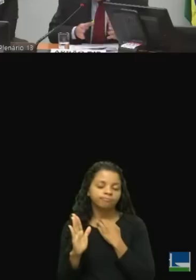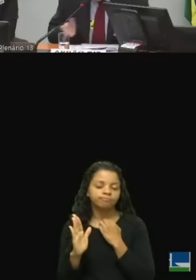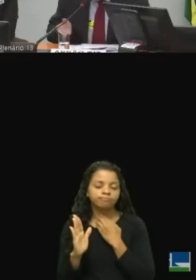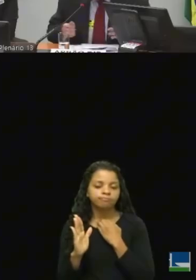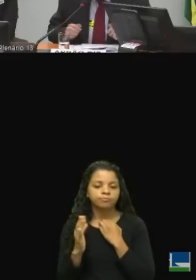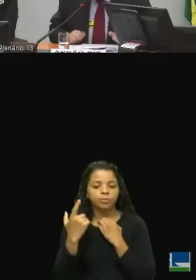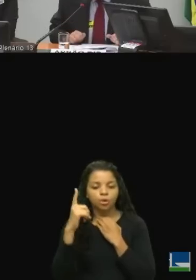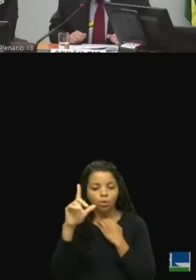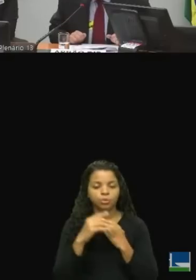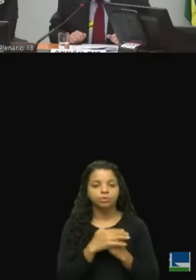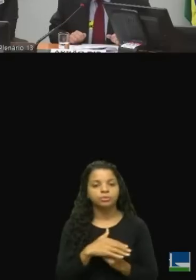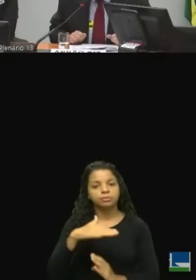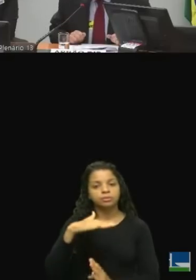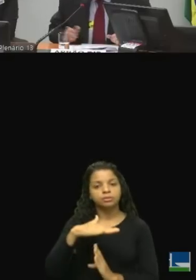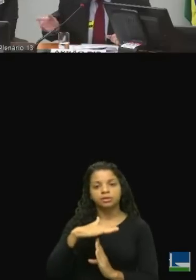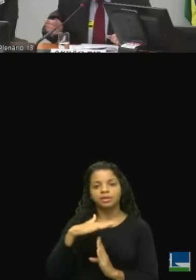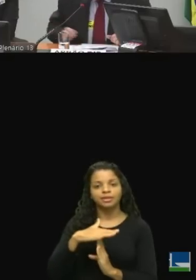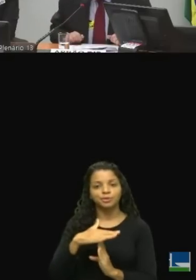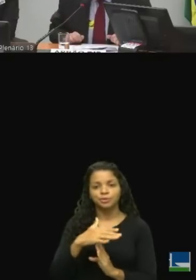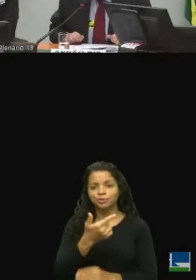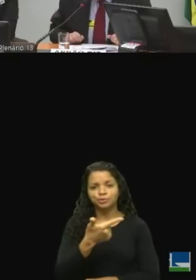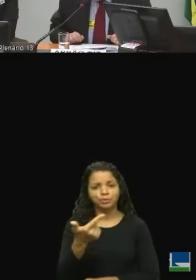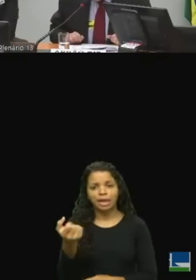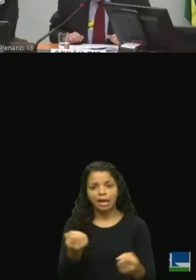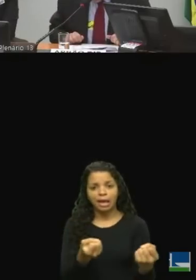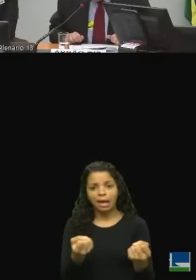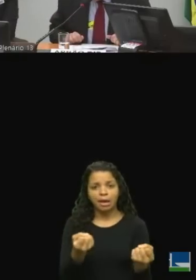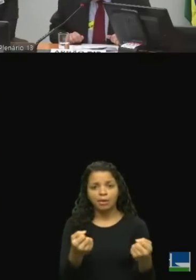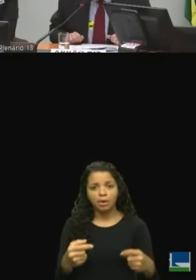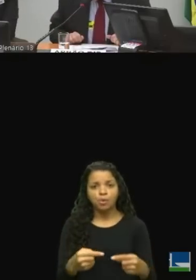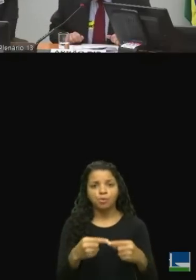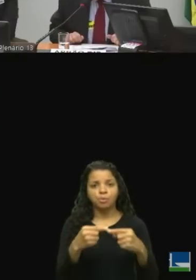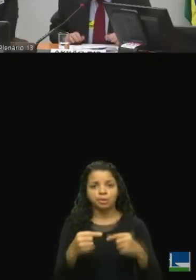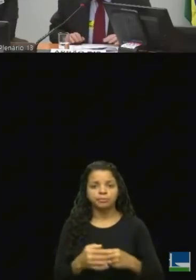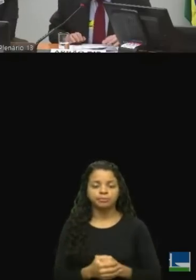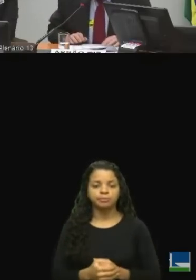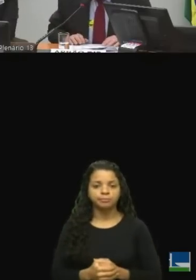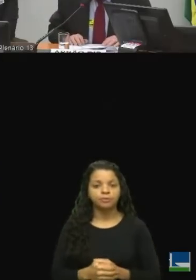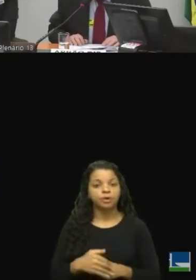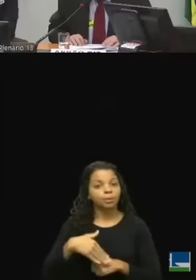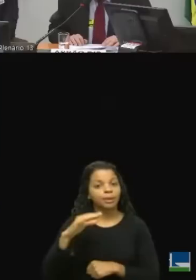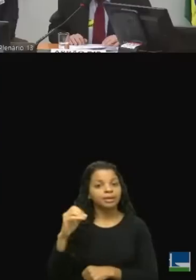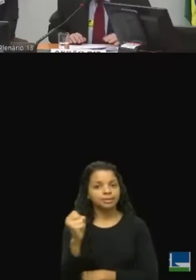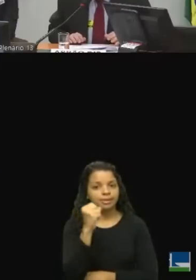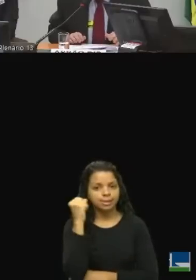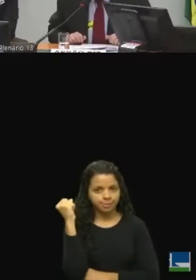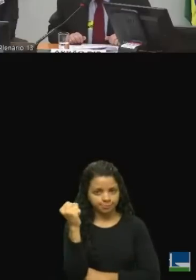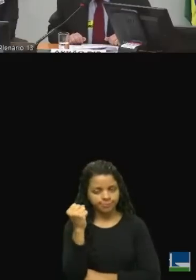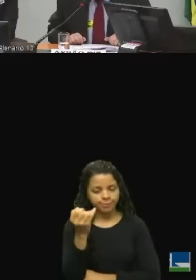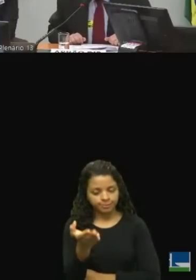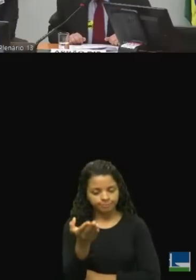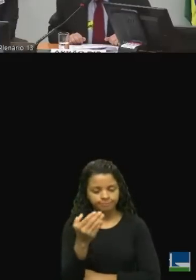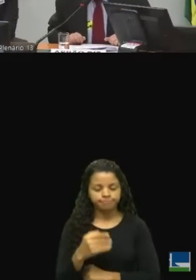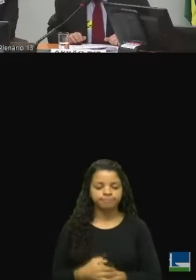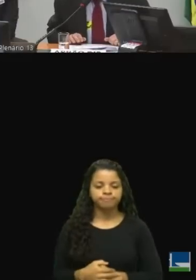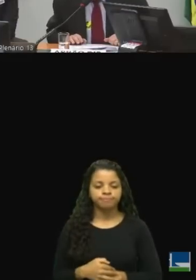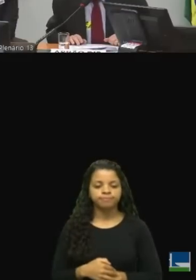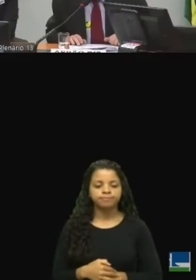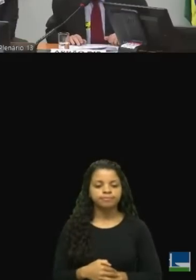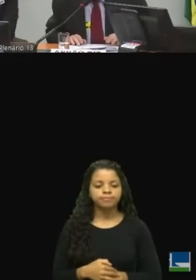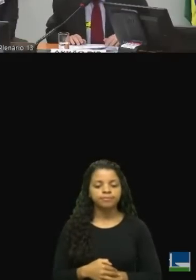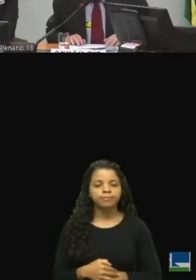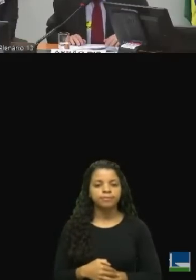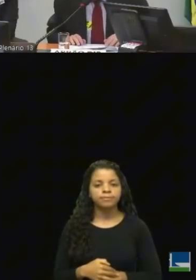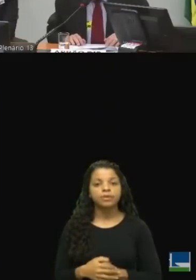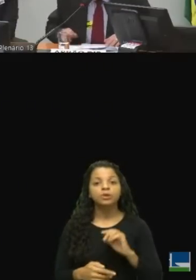isenção, como eu disse, não tem veículo para esse valor. E o mais grave, que vem agora o próximo item, que foi copiado do Estado de São